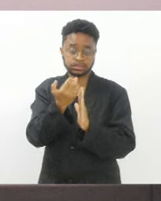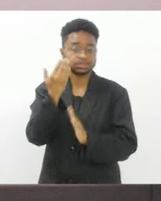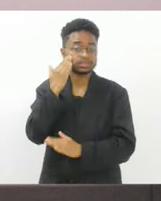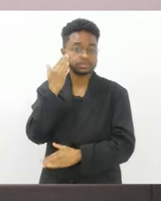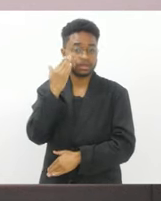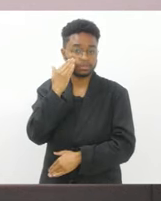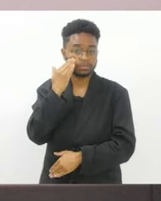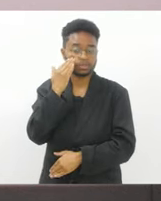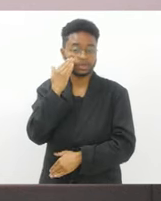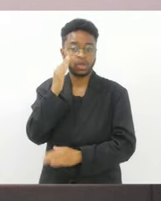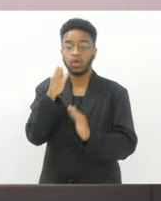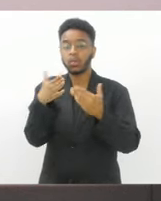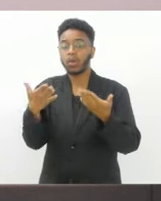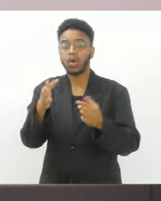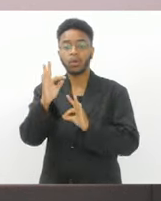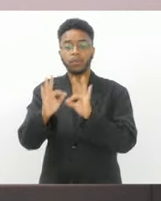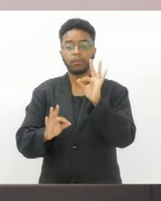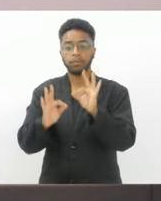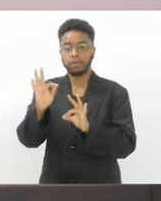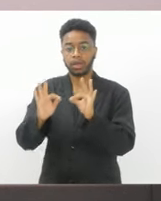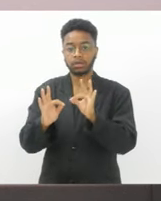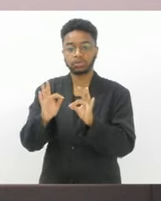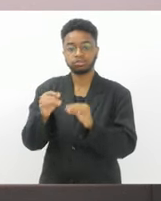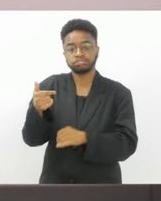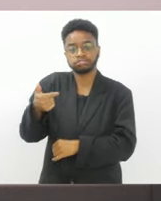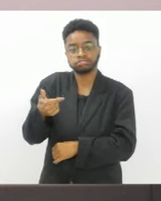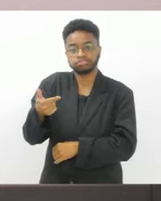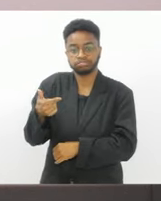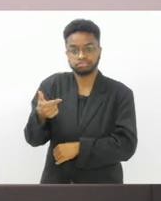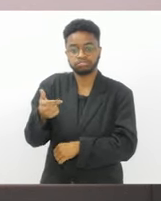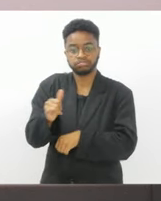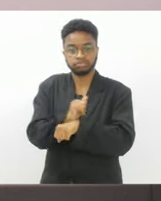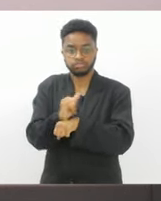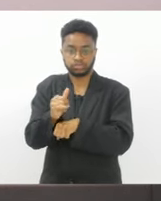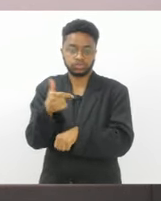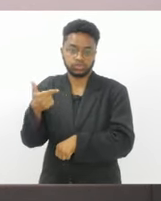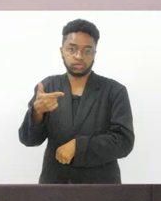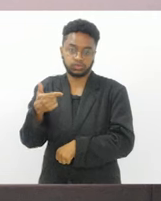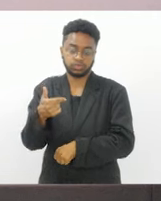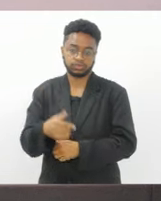saber qual é esse plano alternativo.